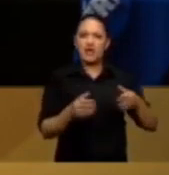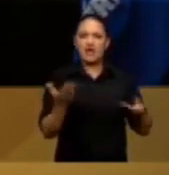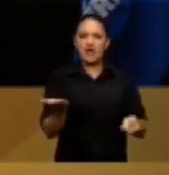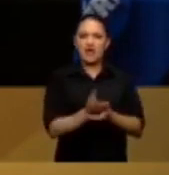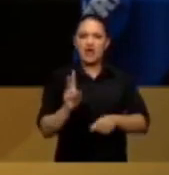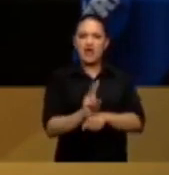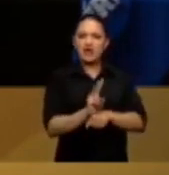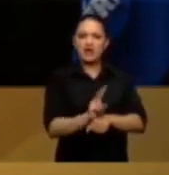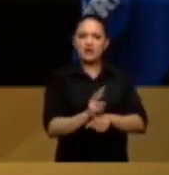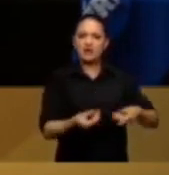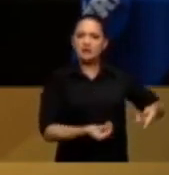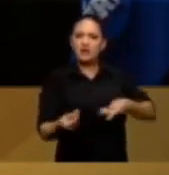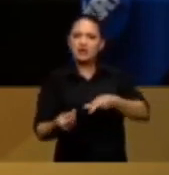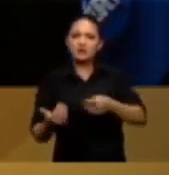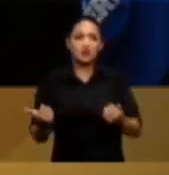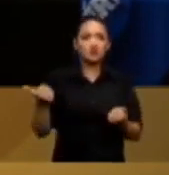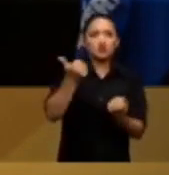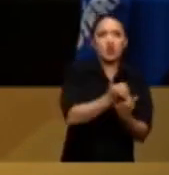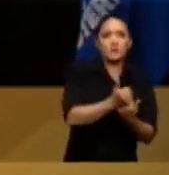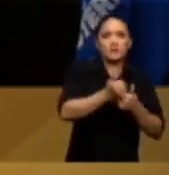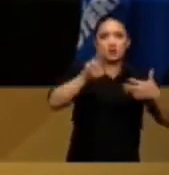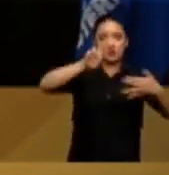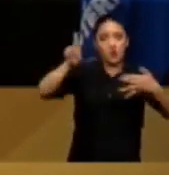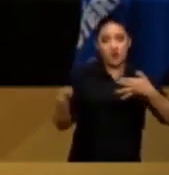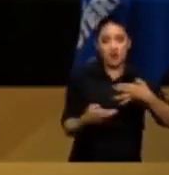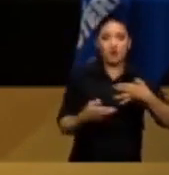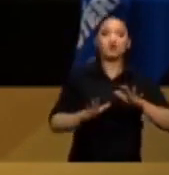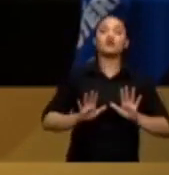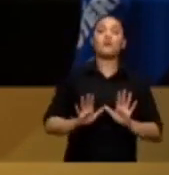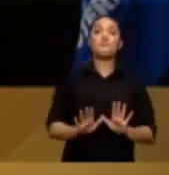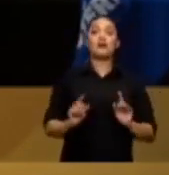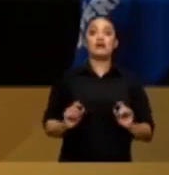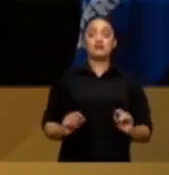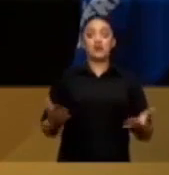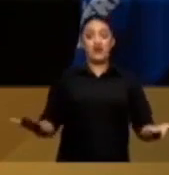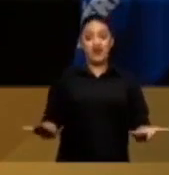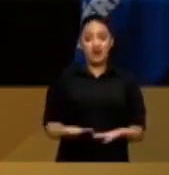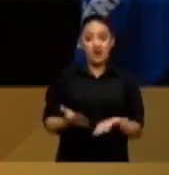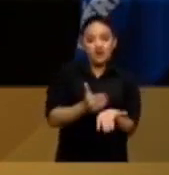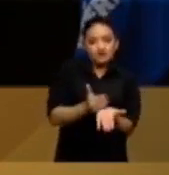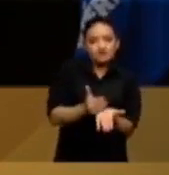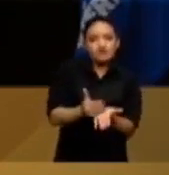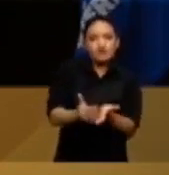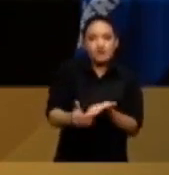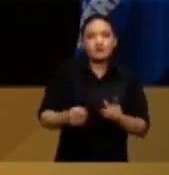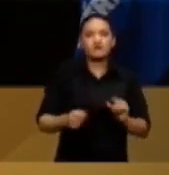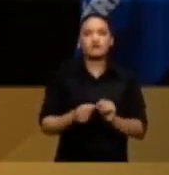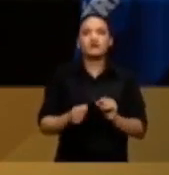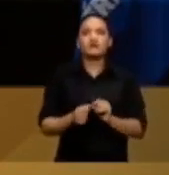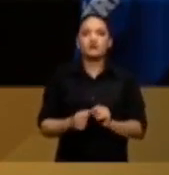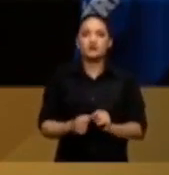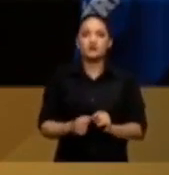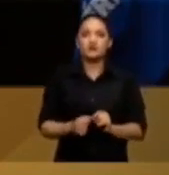como substitutivo de recurso. Mas, a par desta preliminar que ora se suscita, para